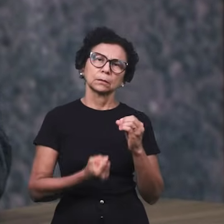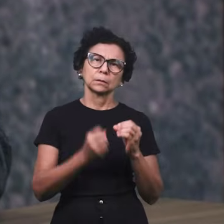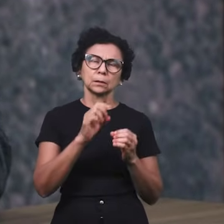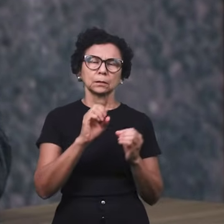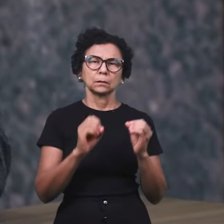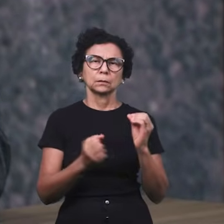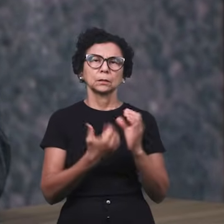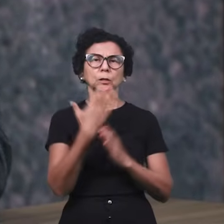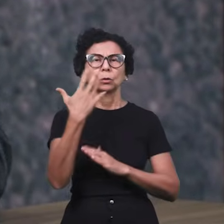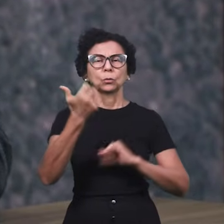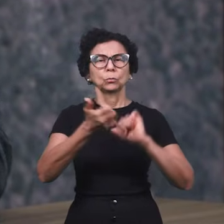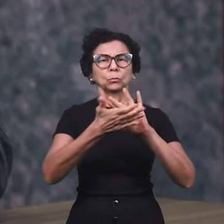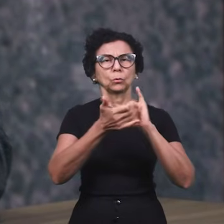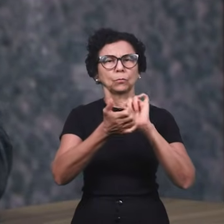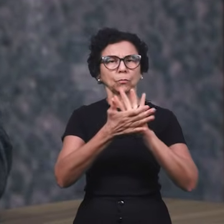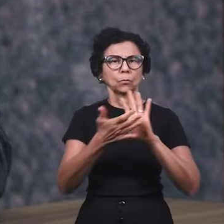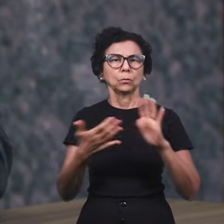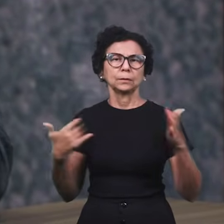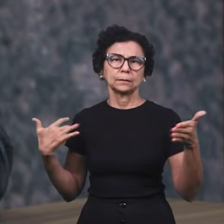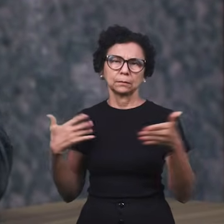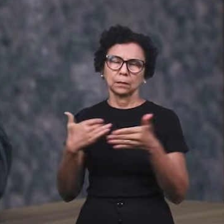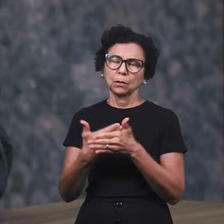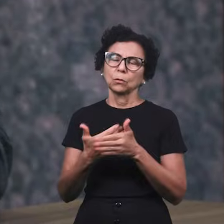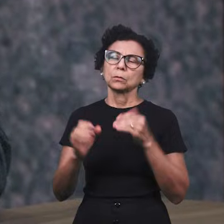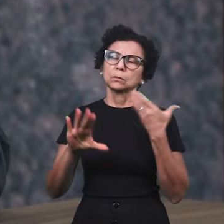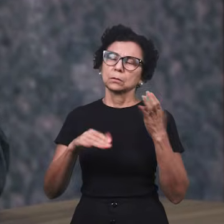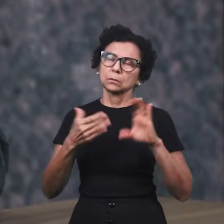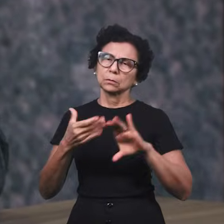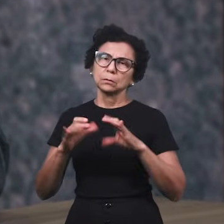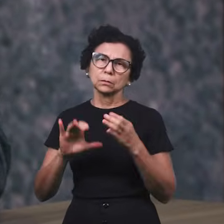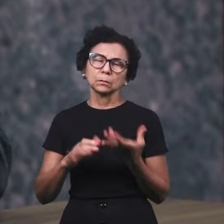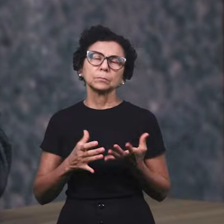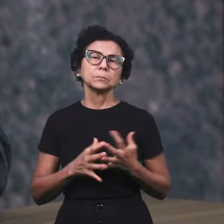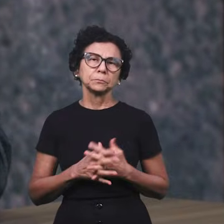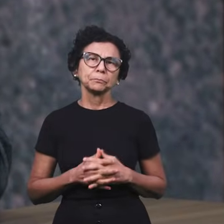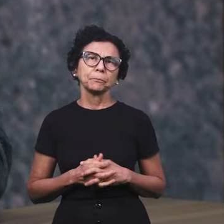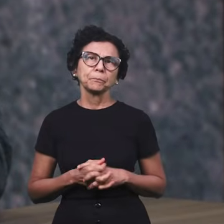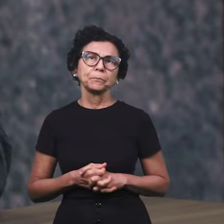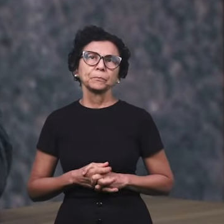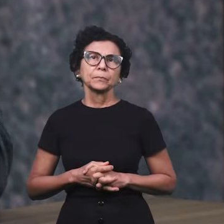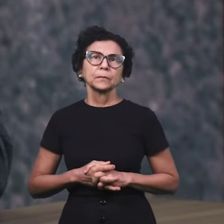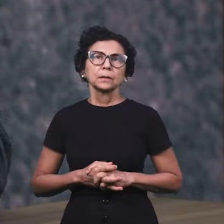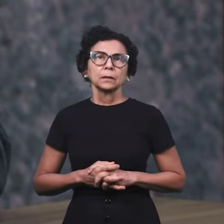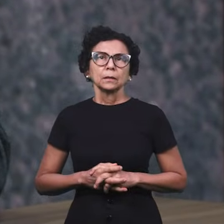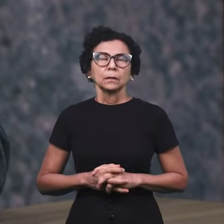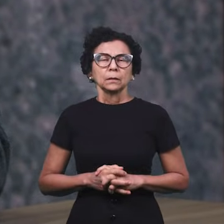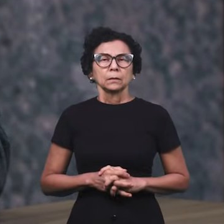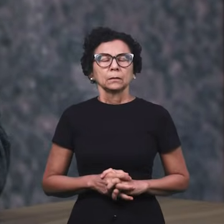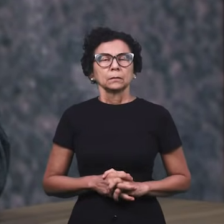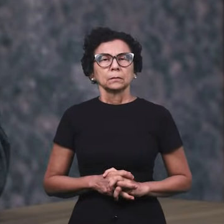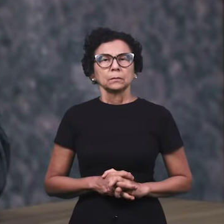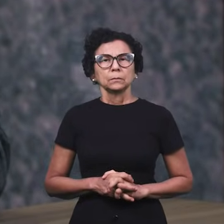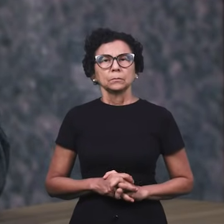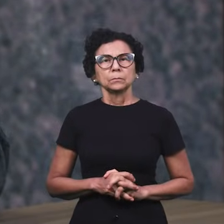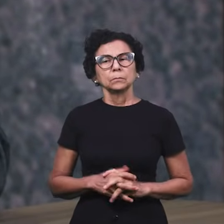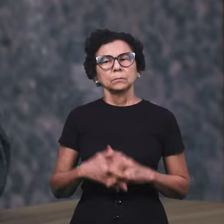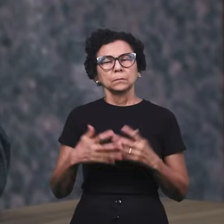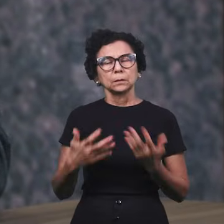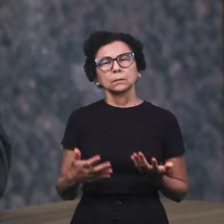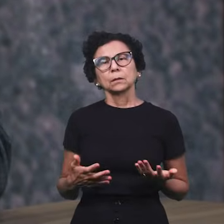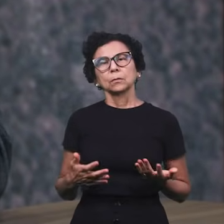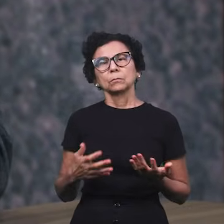Que Segurança Tem em Jesus, e outros mais, ela foi conselheira de presidentes americanos. Então, os Estados Unidos, ao longo de muito tempo,